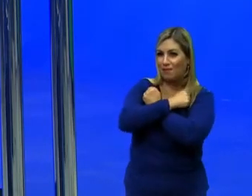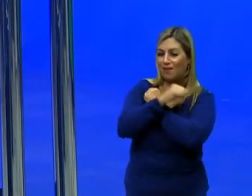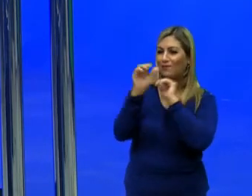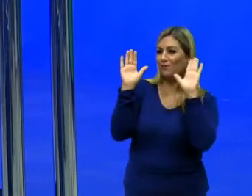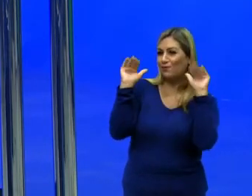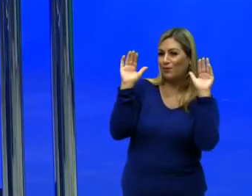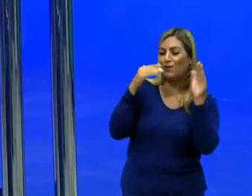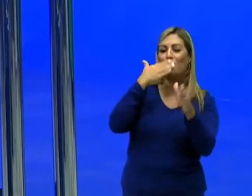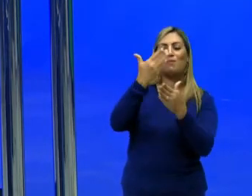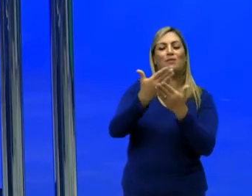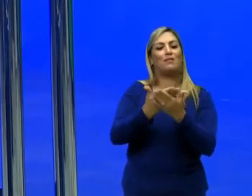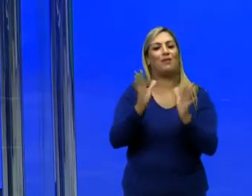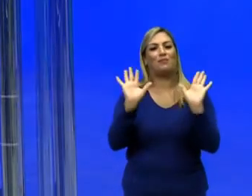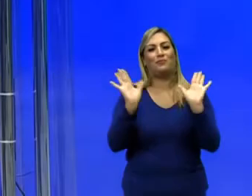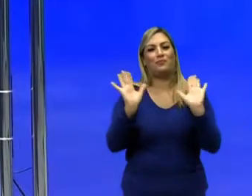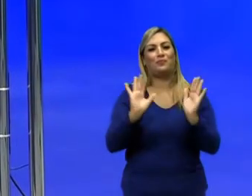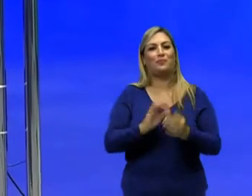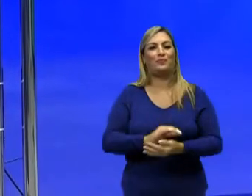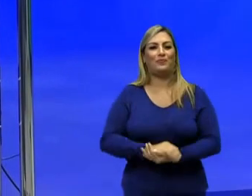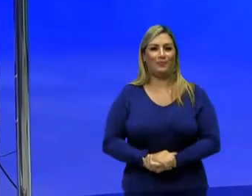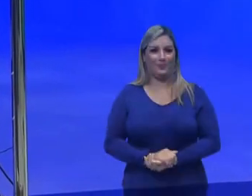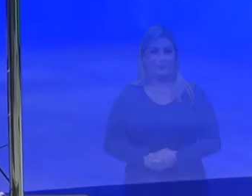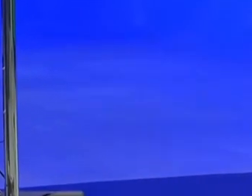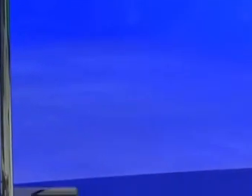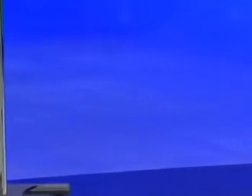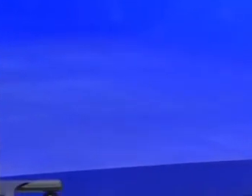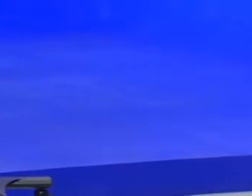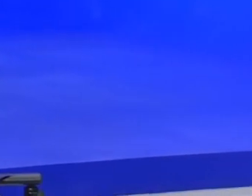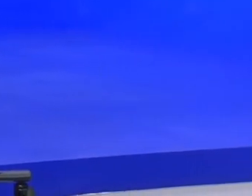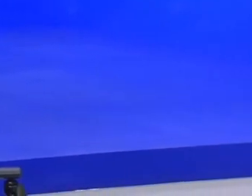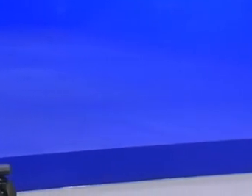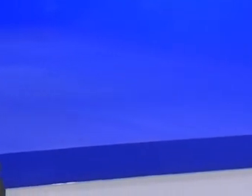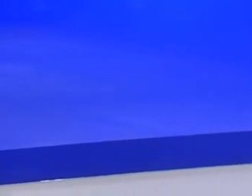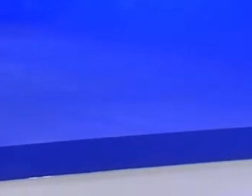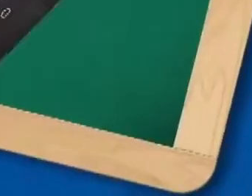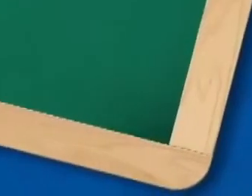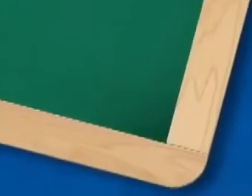abraço e até a próxima aula e aí